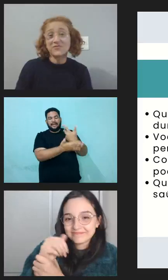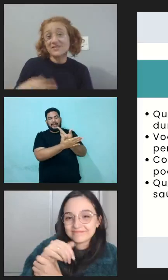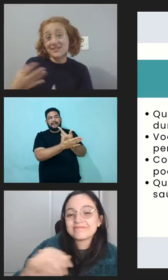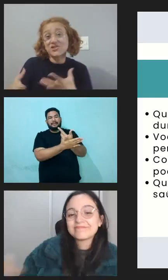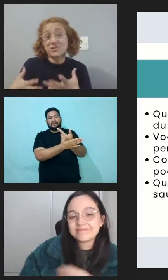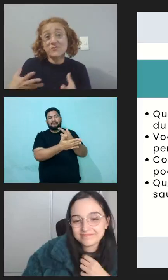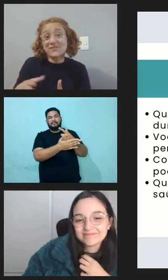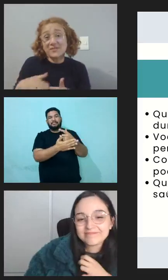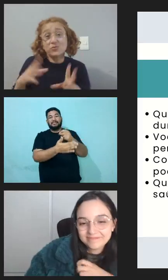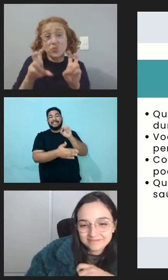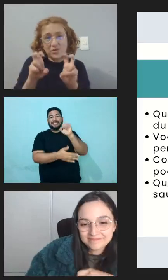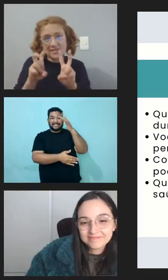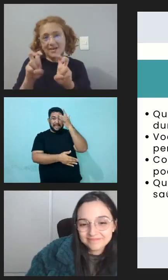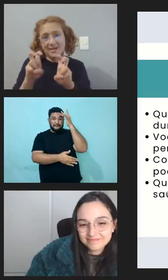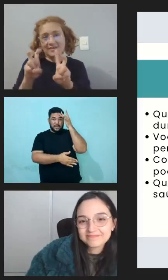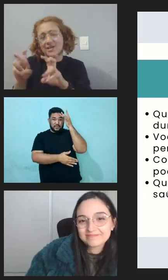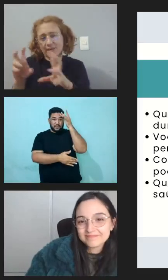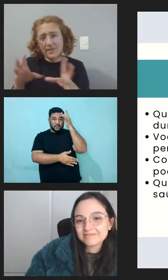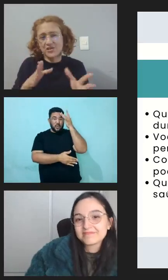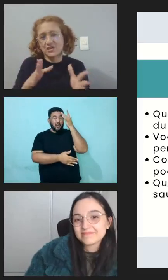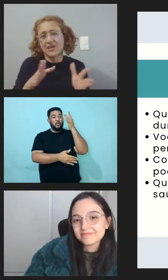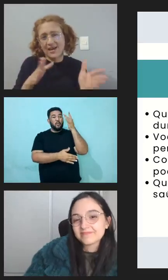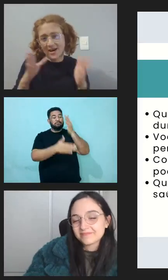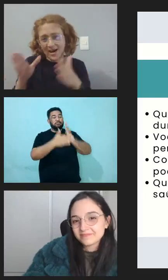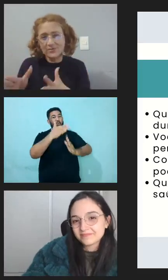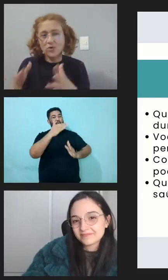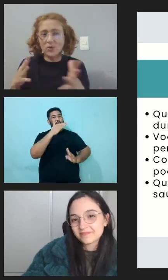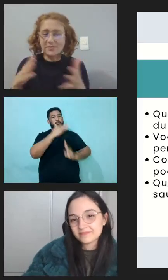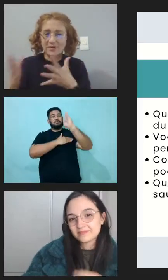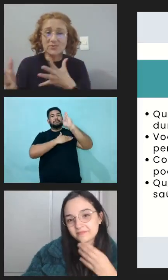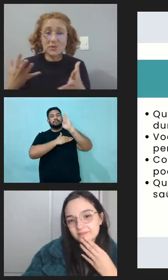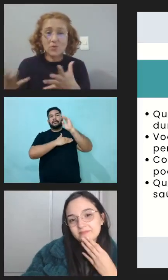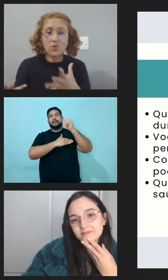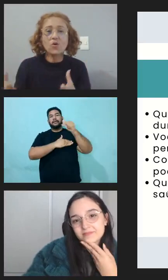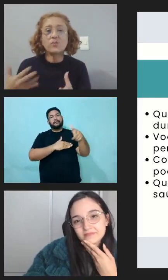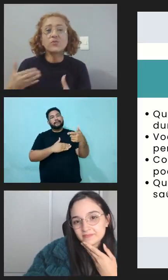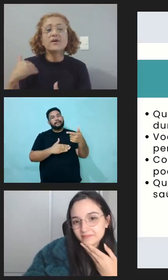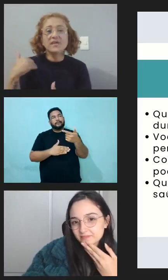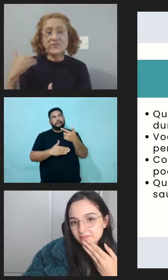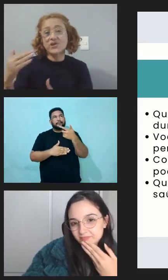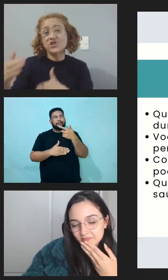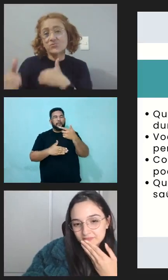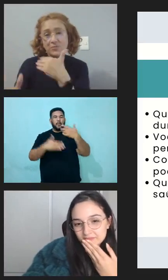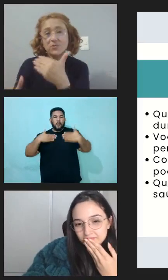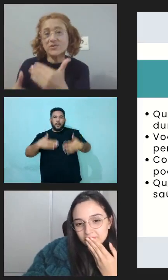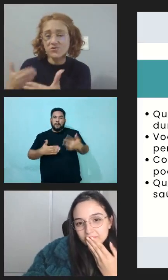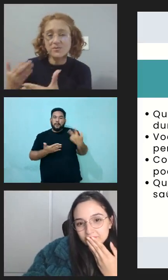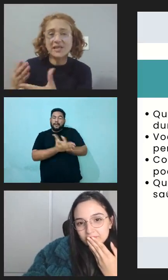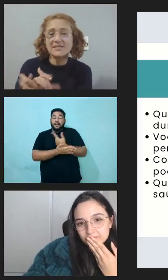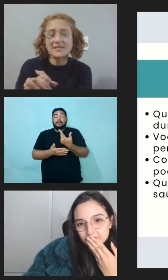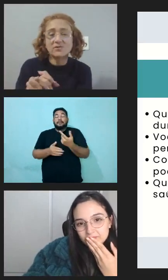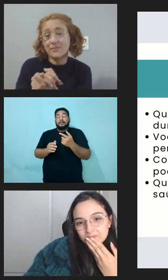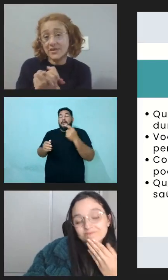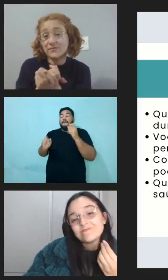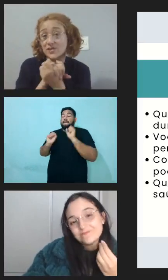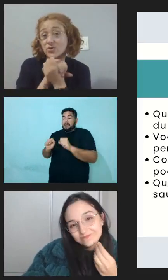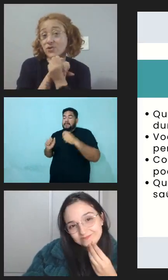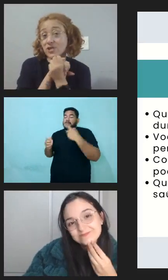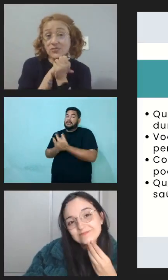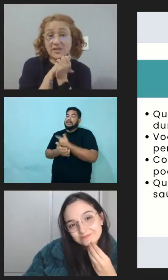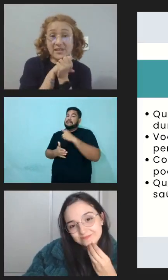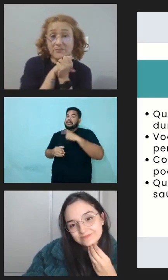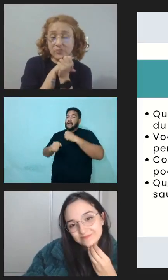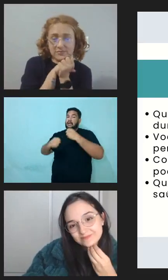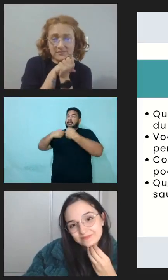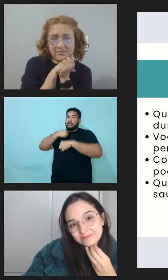se você usa, teoricamente, errado, como é para usar o corpo, você estimula a produção de uma lesão. Ainda bem que você corrigiu